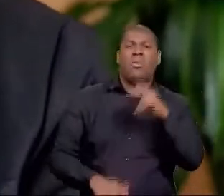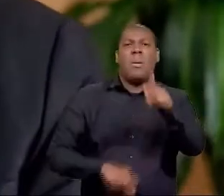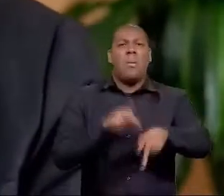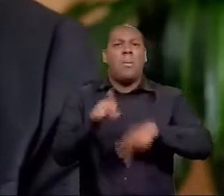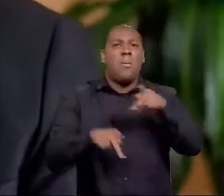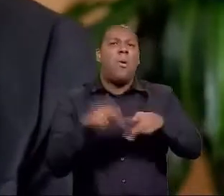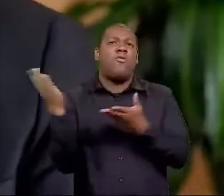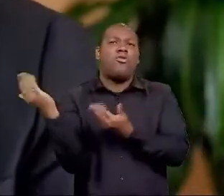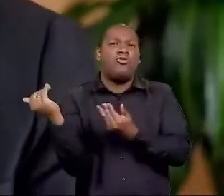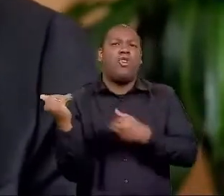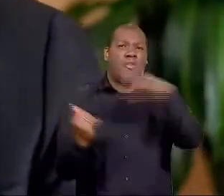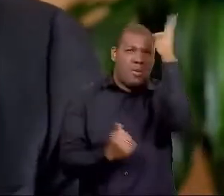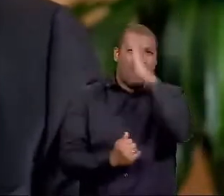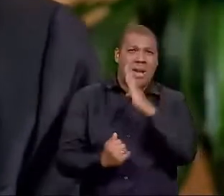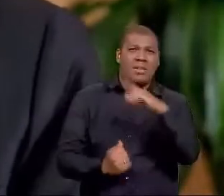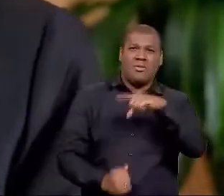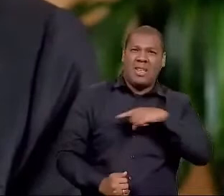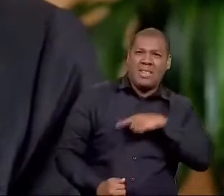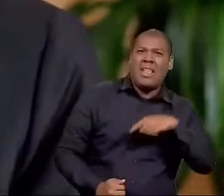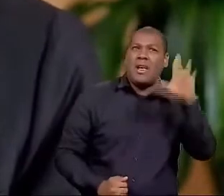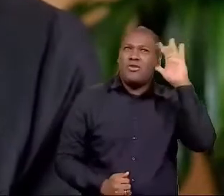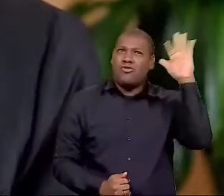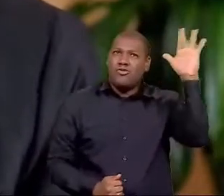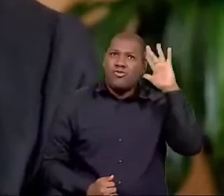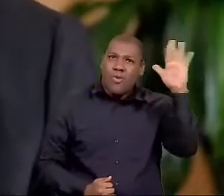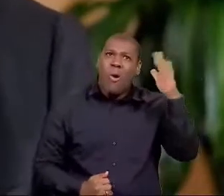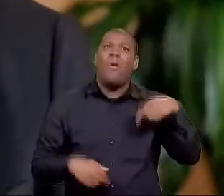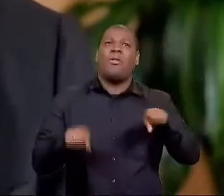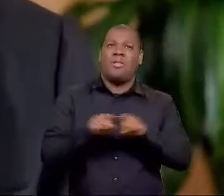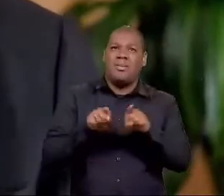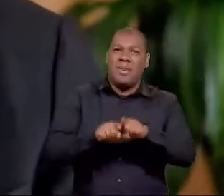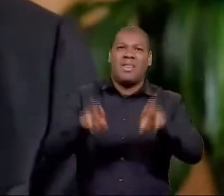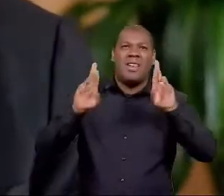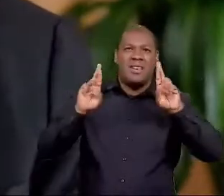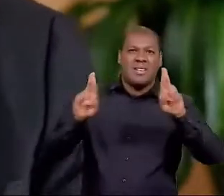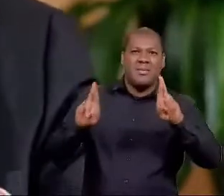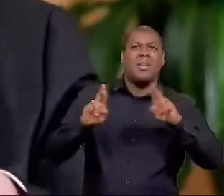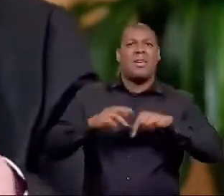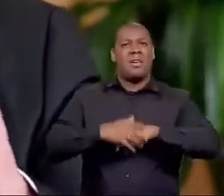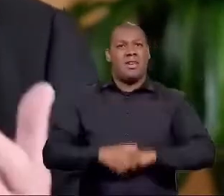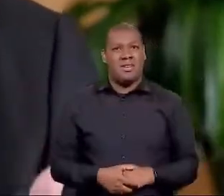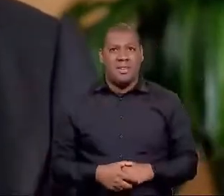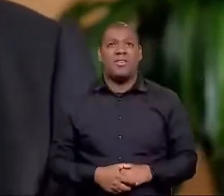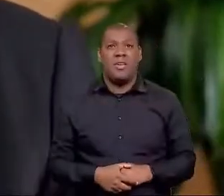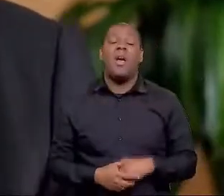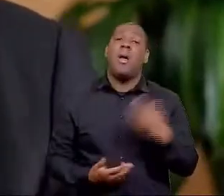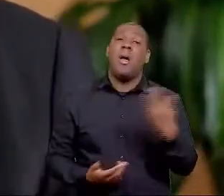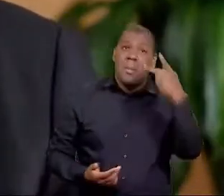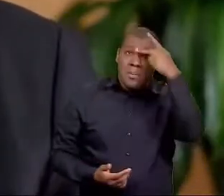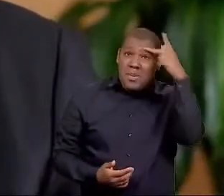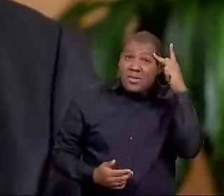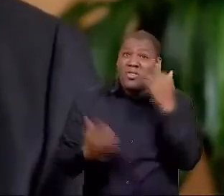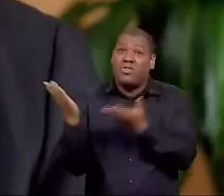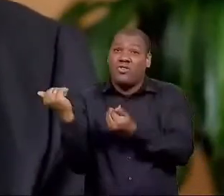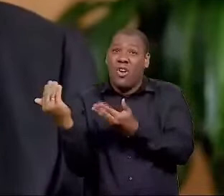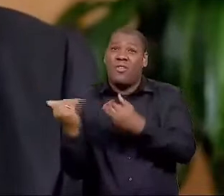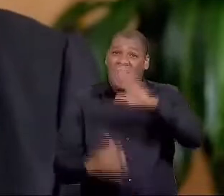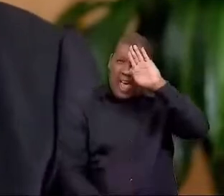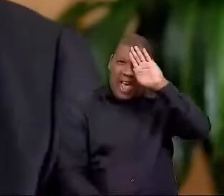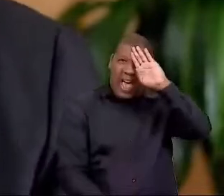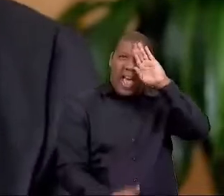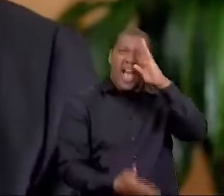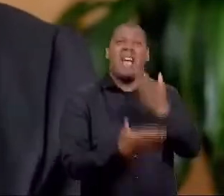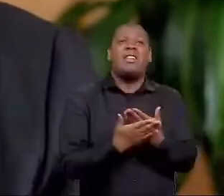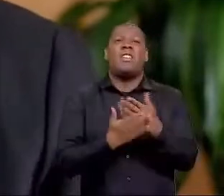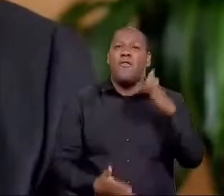e essa juventude quer acreditar em alguma coisa melhor, em alguma coisa que lhe dê perspectiva de futuro. Sabe? Ele quer